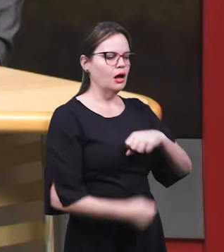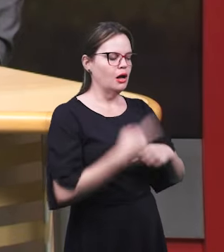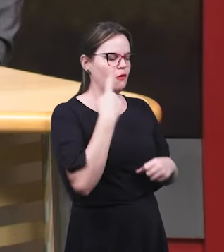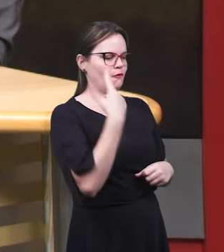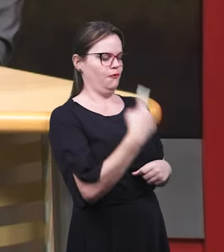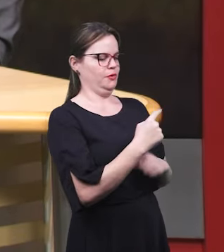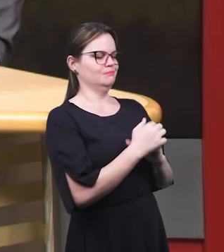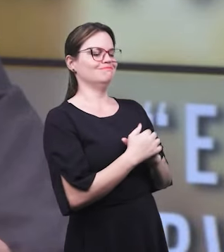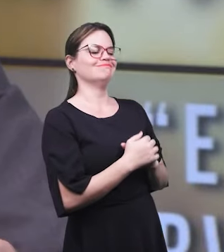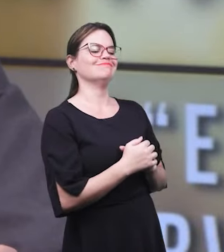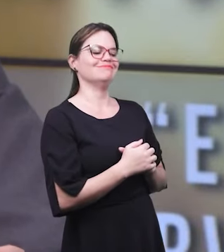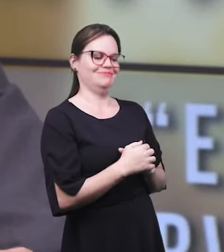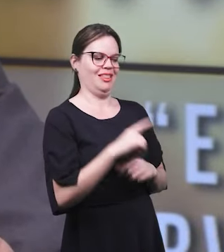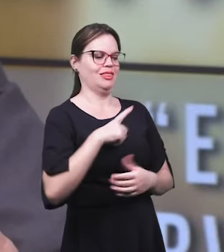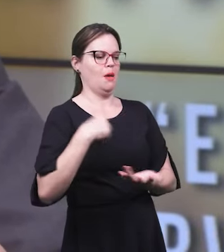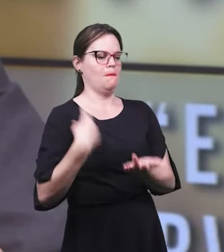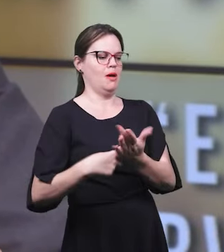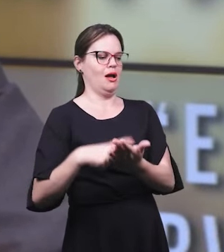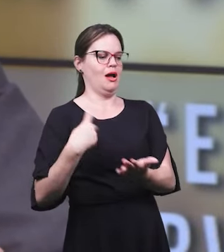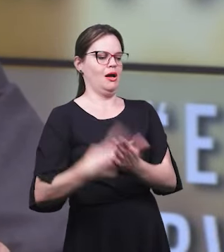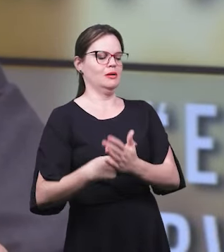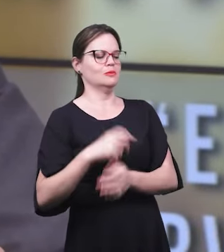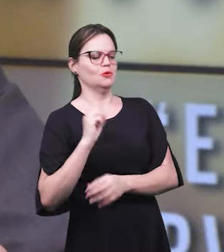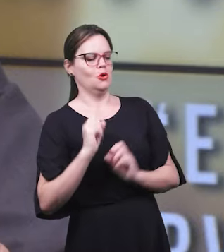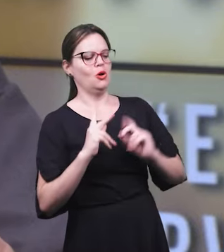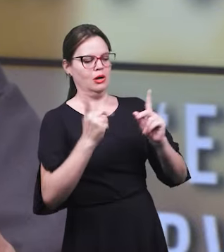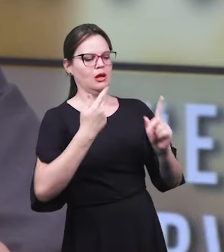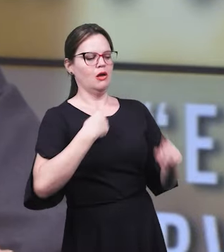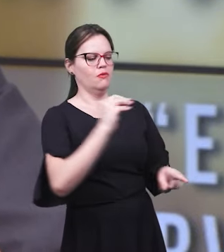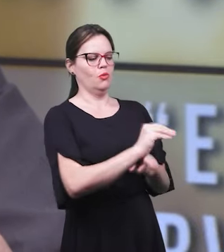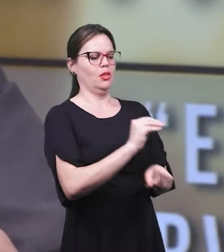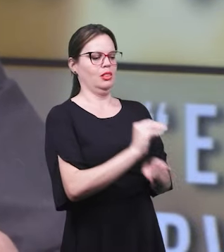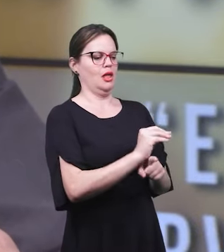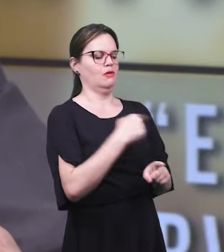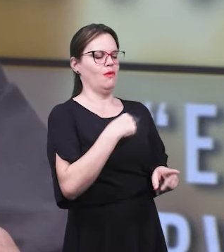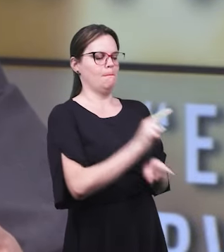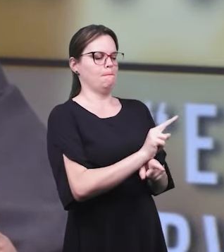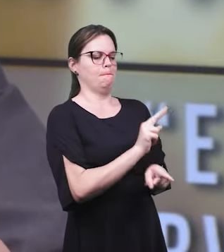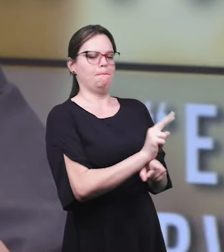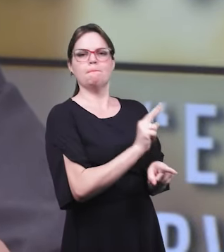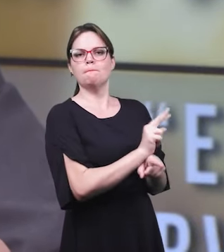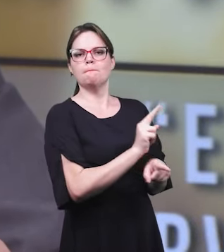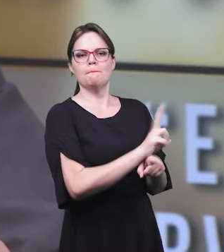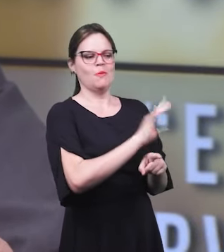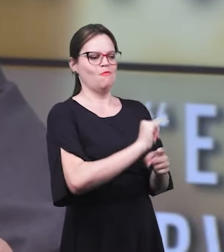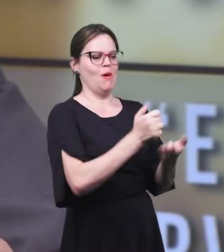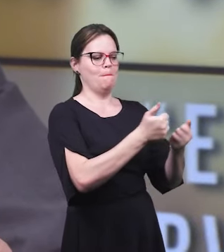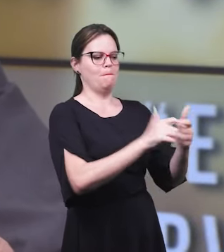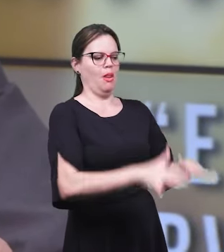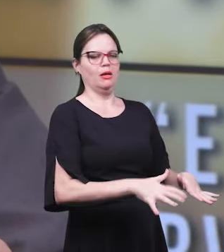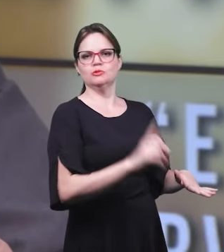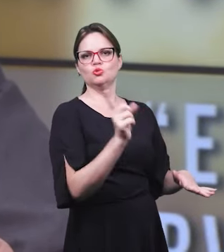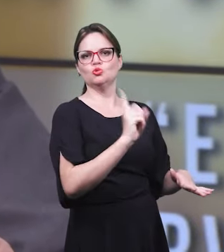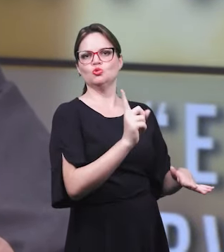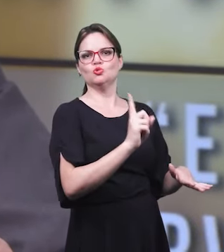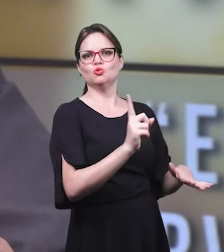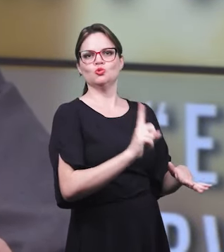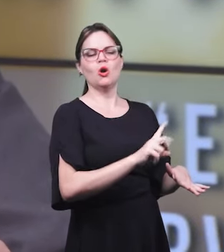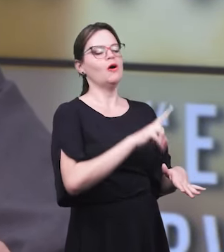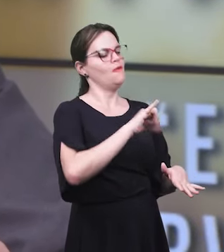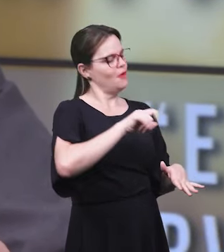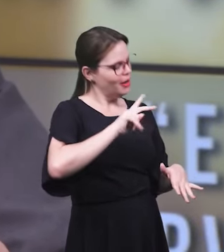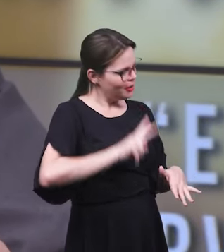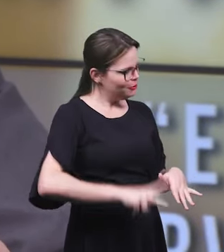vai ser salva, e essa é a bênção para nós, né? Quando o Senhor olha para nós, quando ele vê o sangue de Jesus,